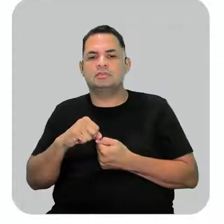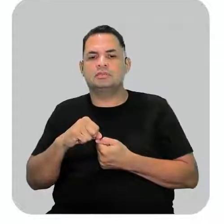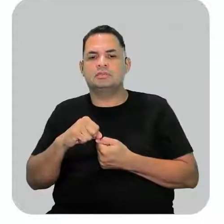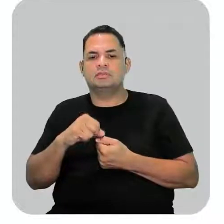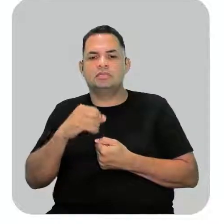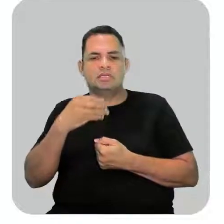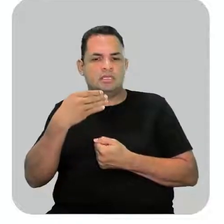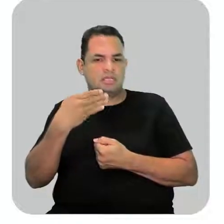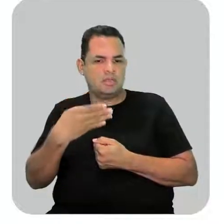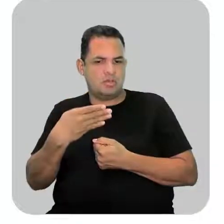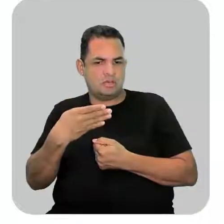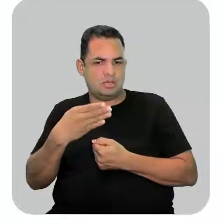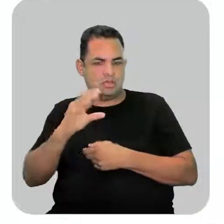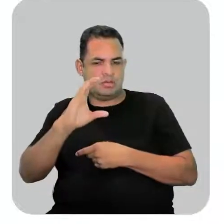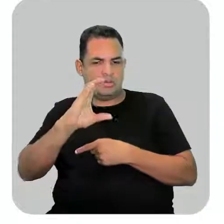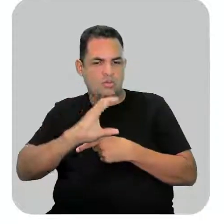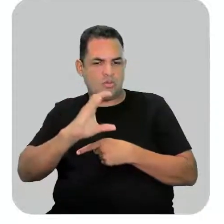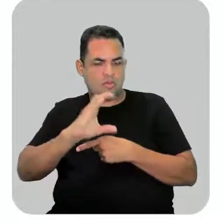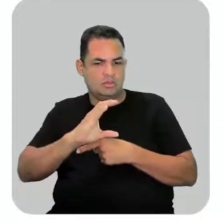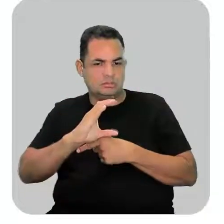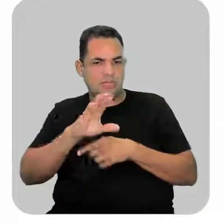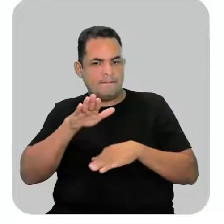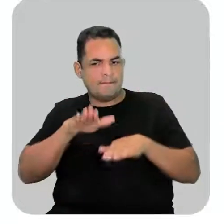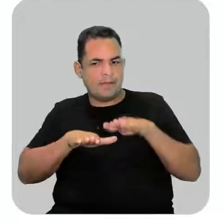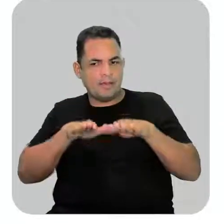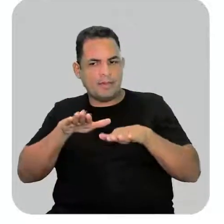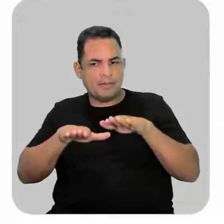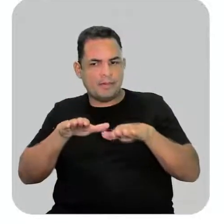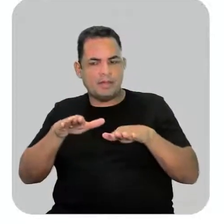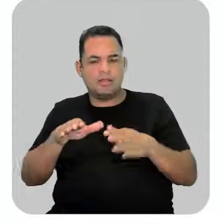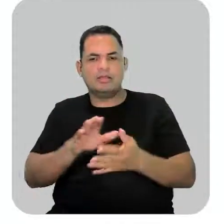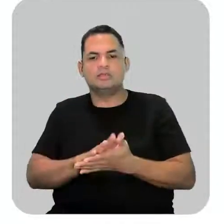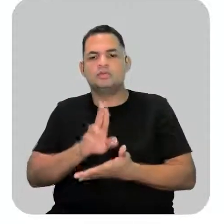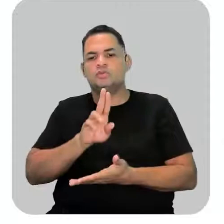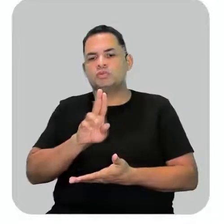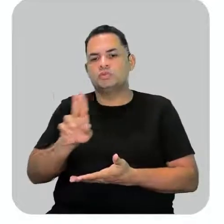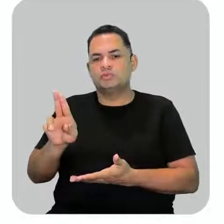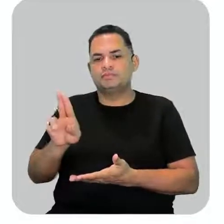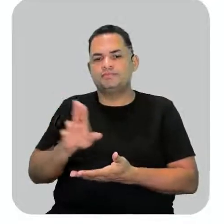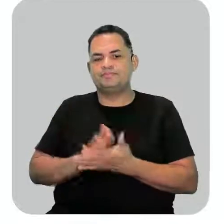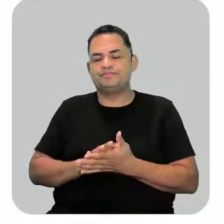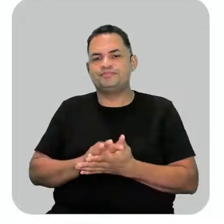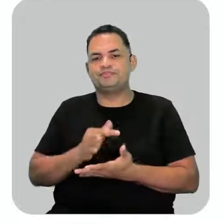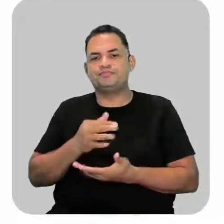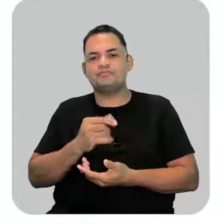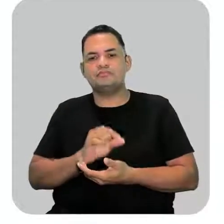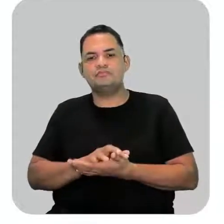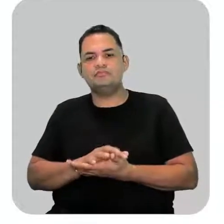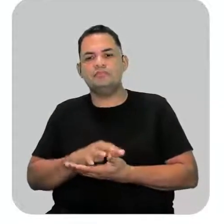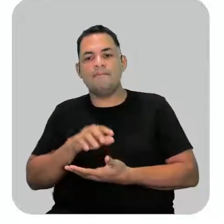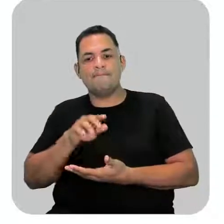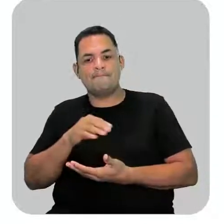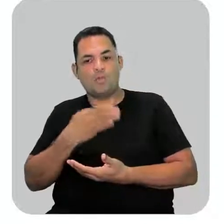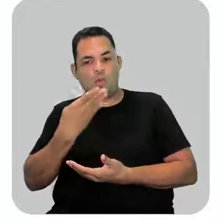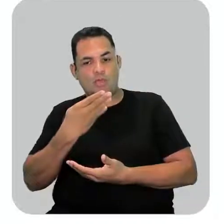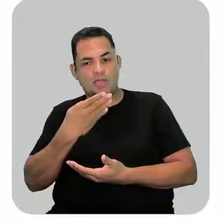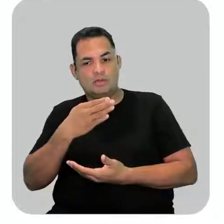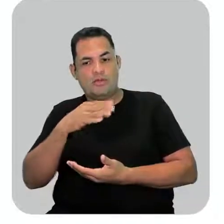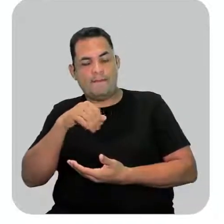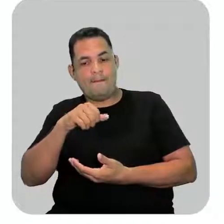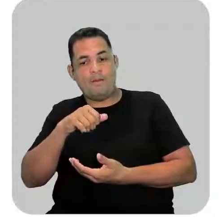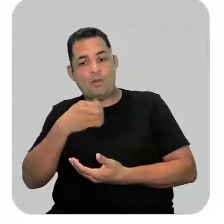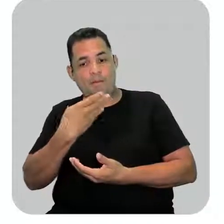4 carbonos. Vai seguir o passo a passo da nomenclatura. Prefixo para 4 é but,